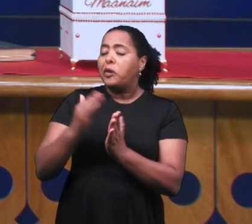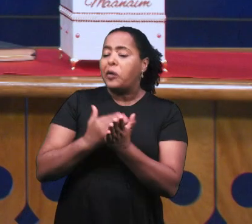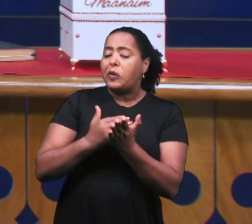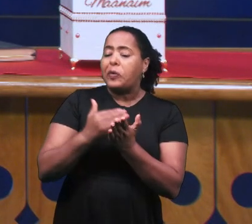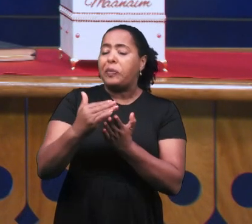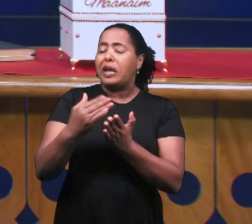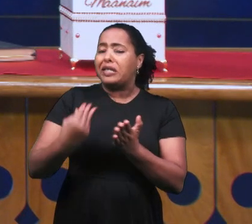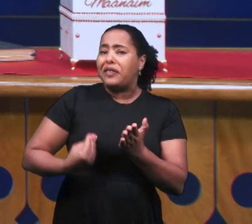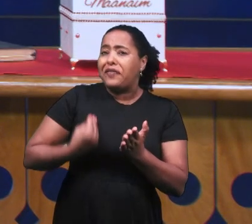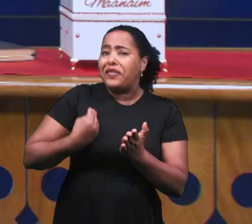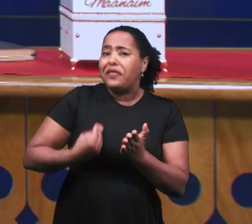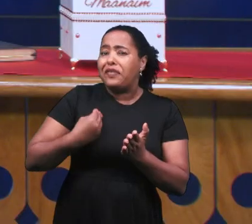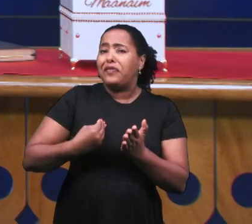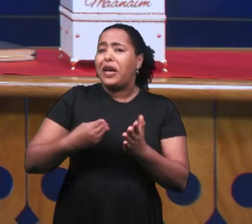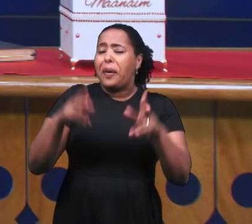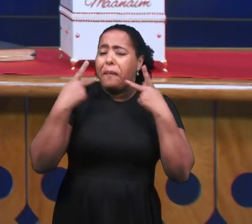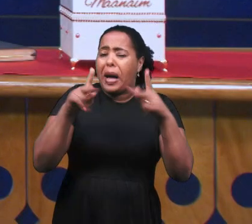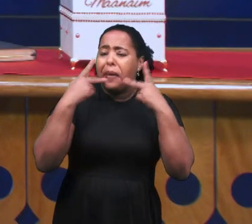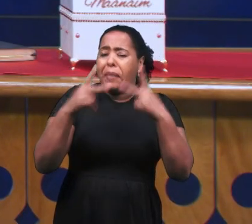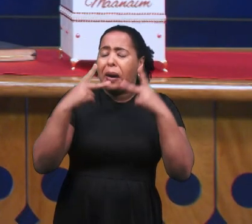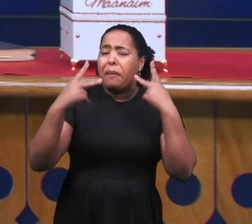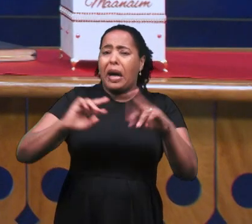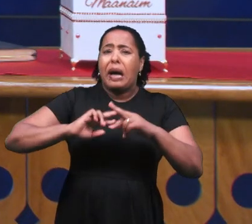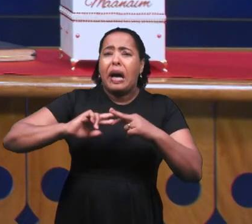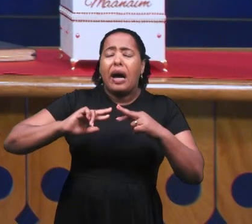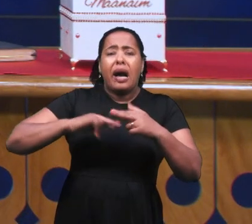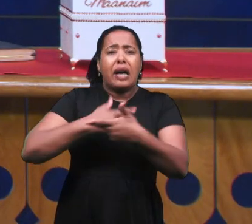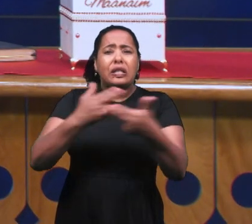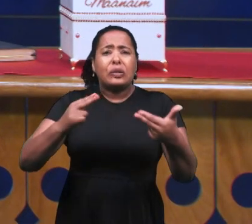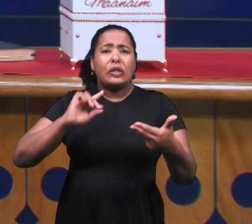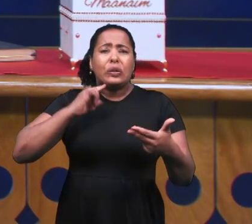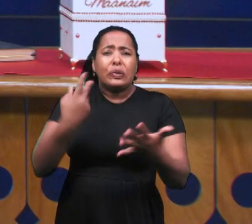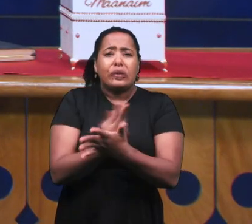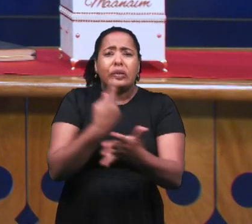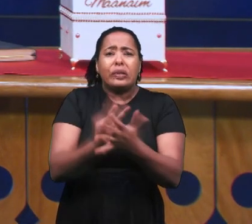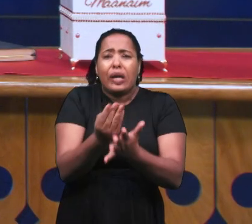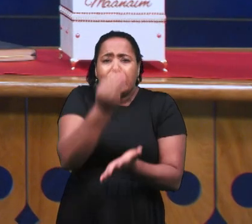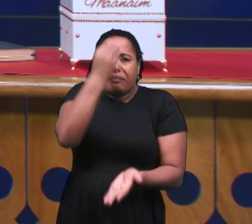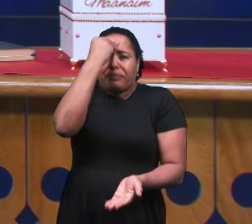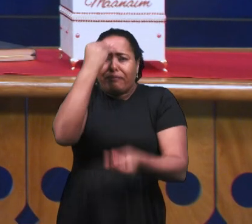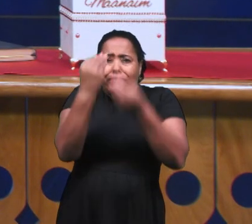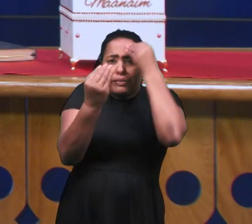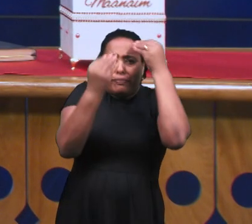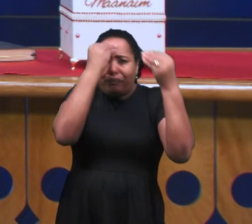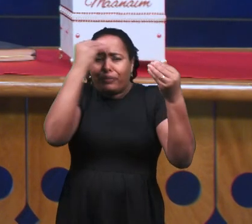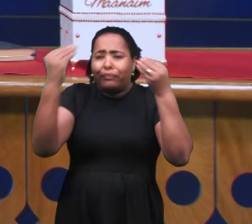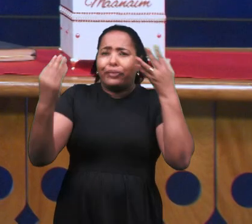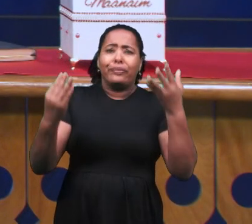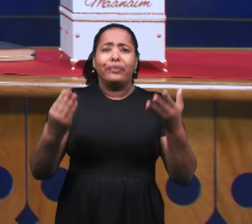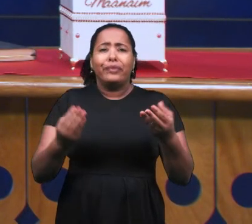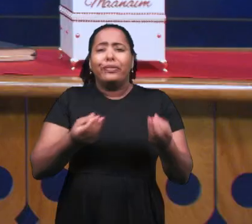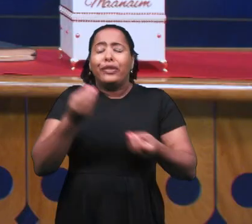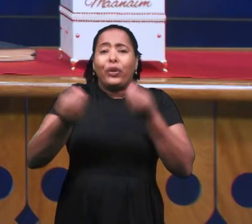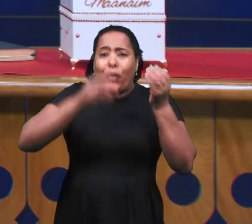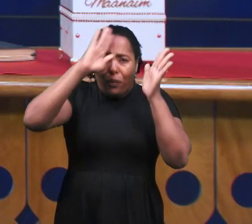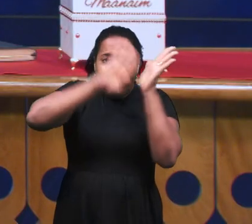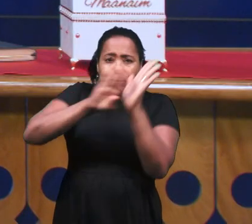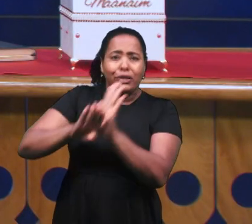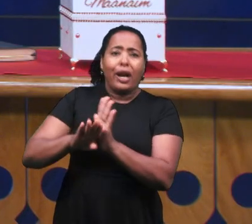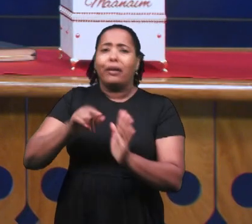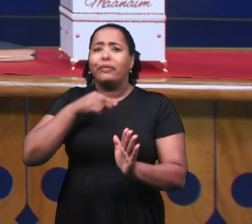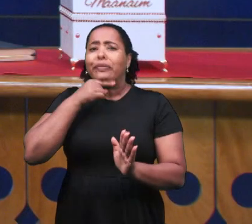pregar esse lixo que está em cima de você, pensando que você vai ressuscitar. E não sair desse lixo, que entrou debaixo